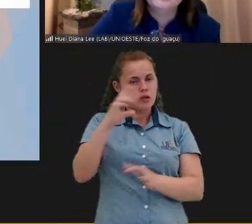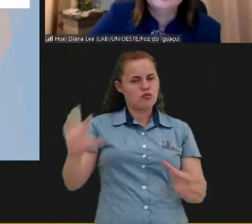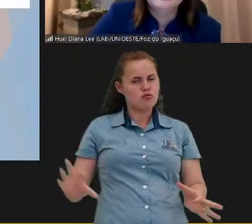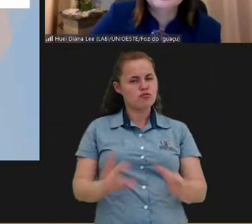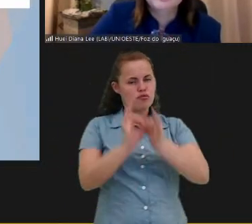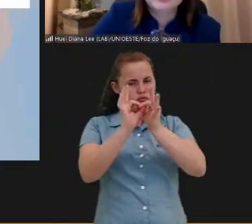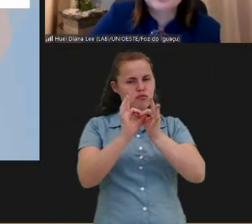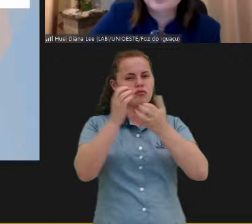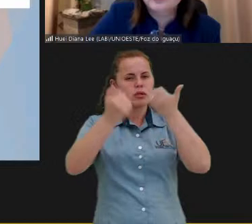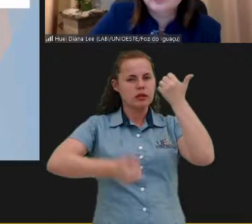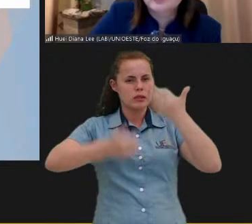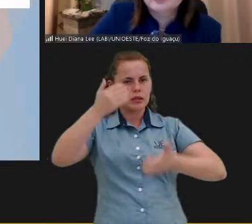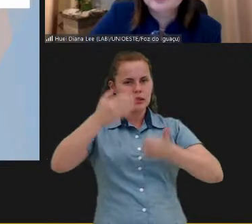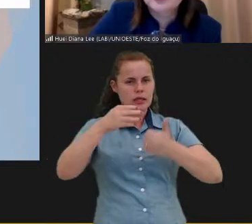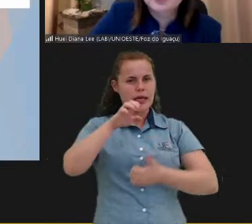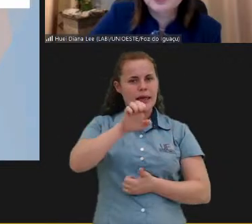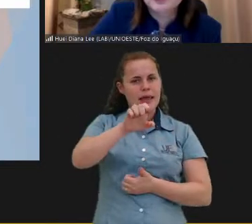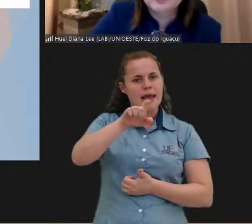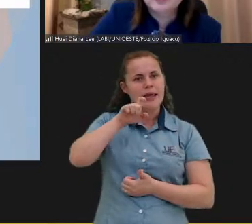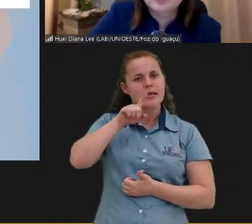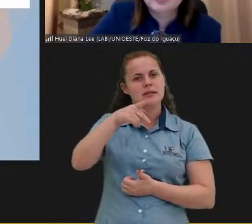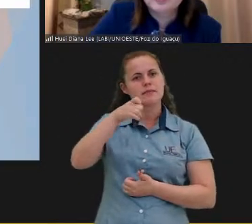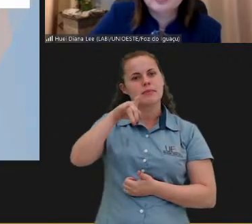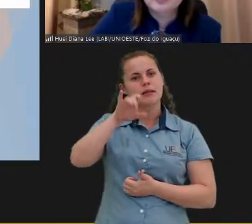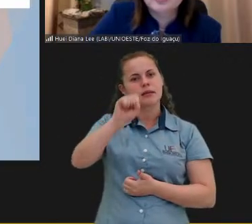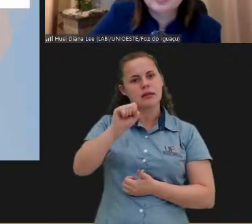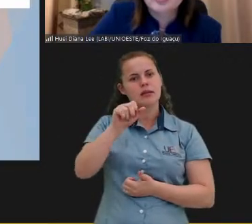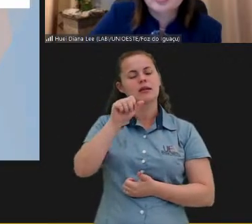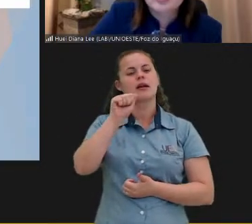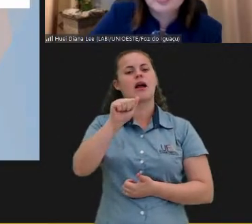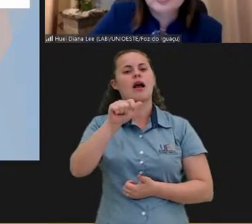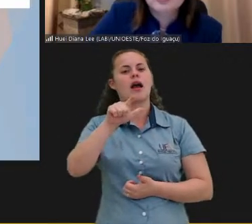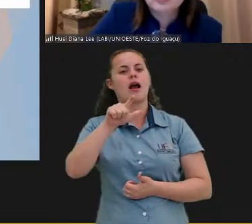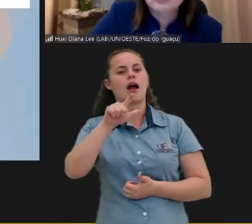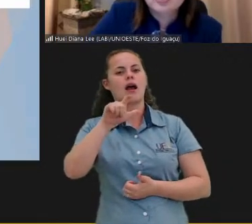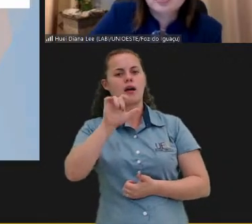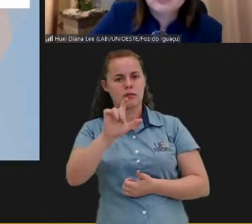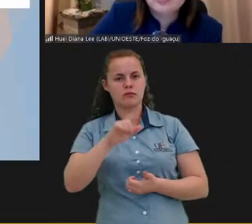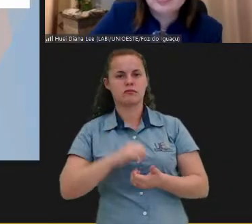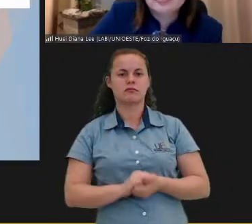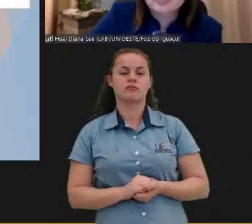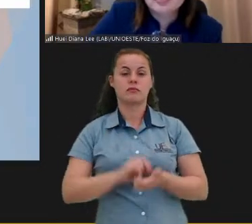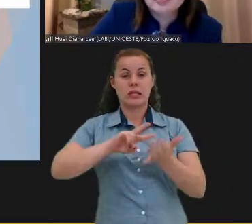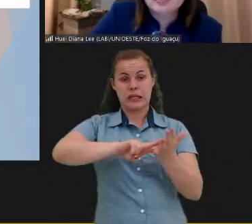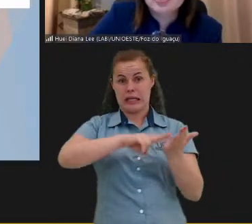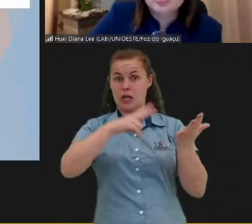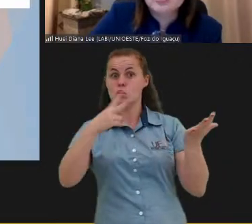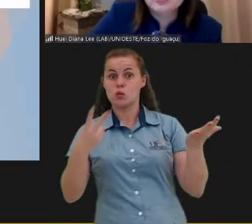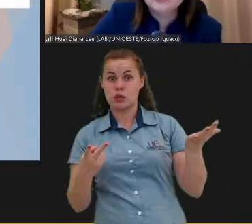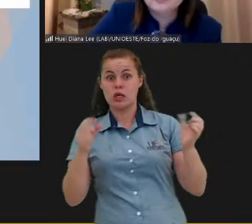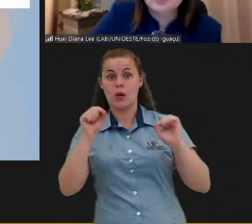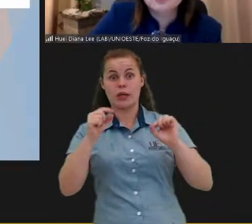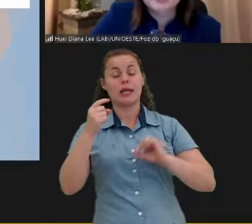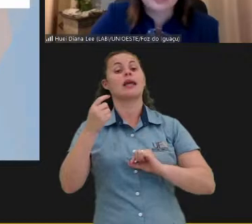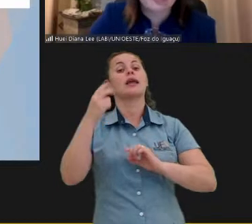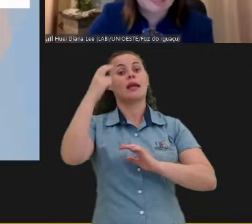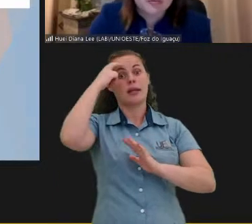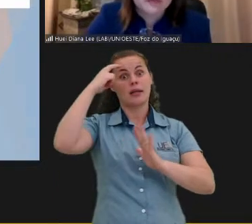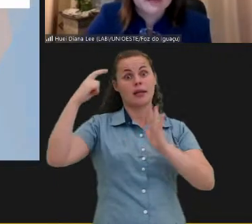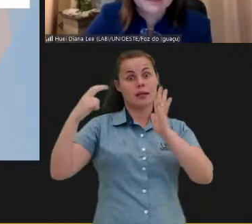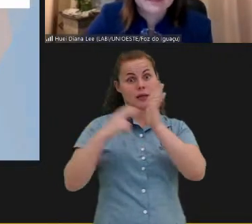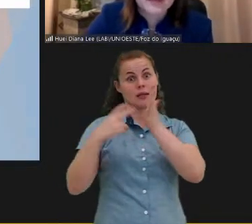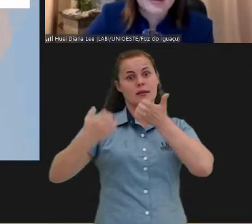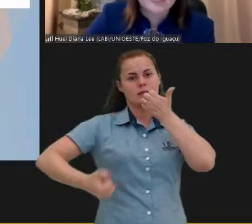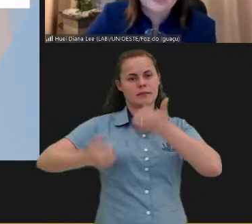é Explainable Artificial Intelligence. Numa tradução livre, seria inteligência artificial